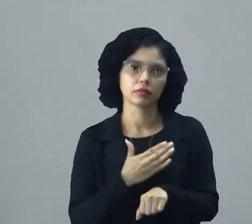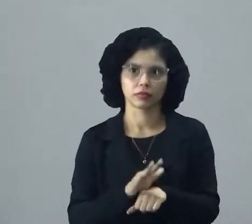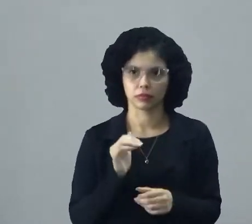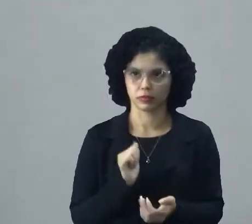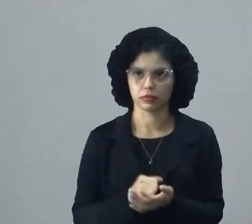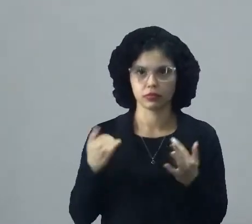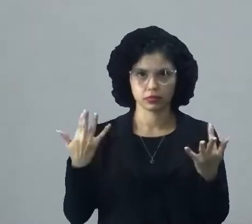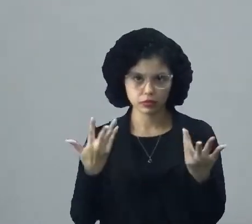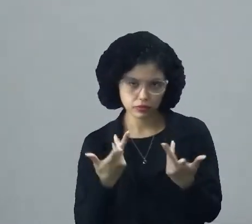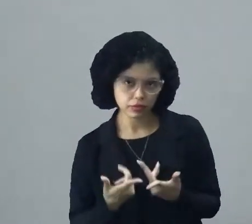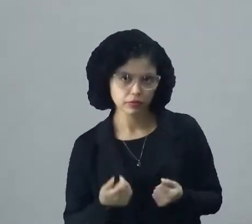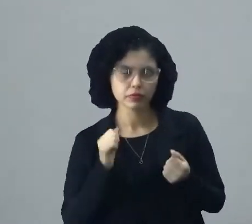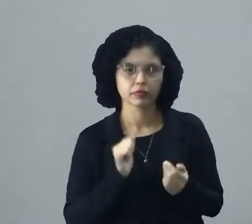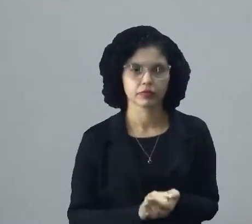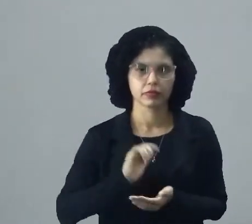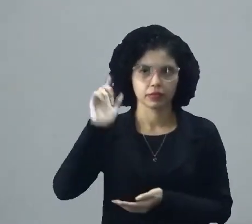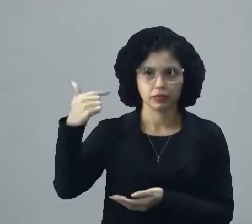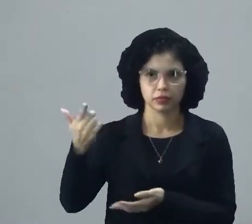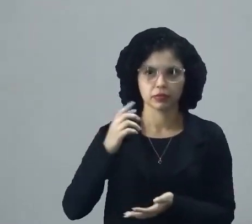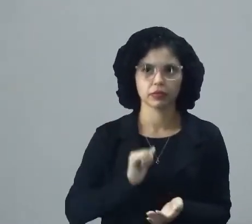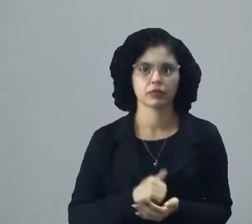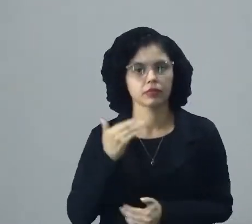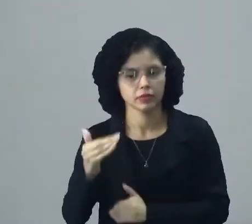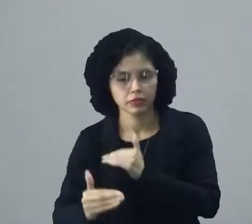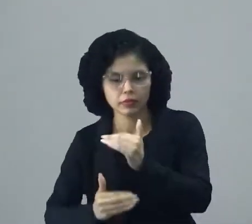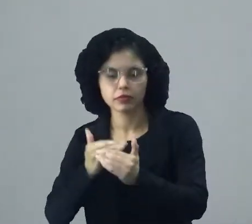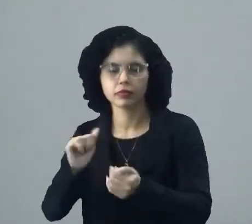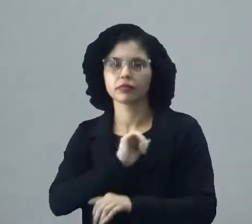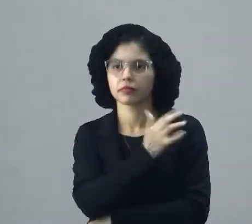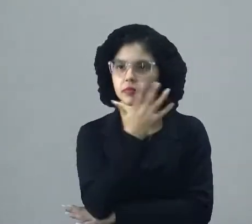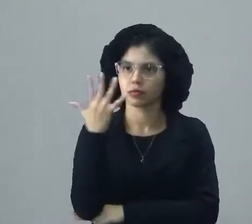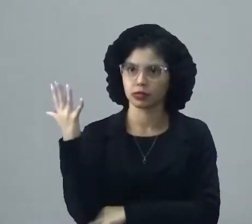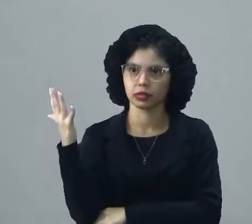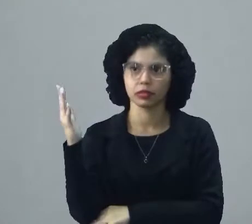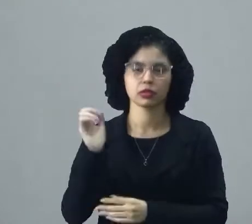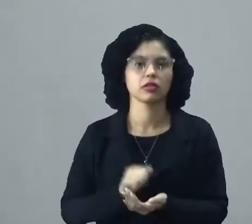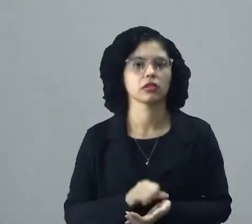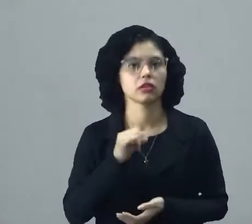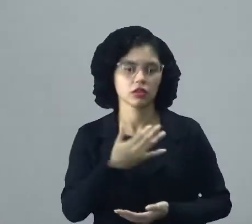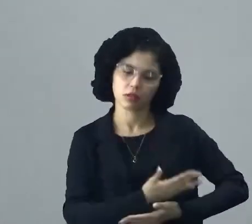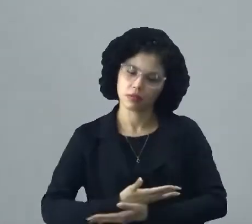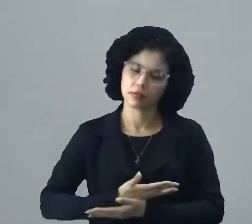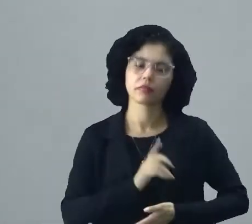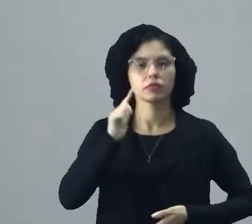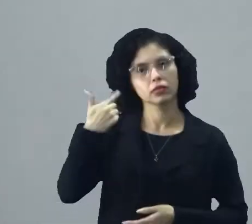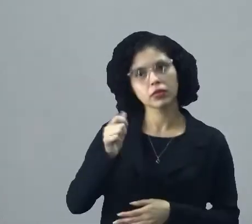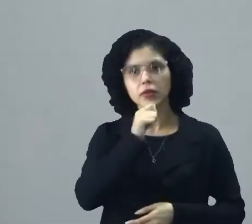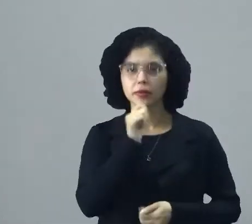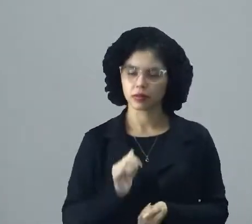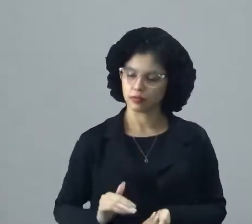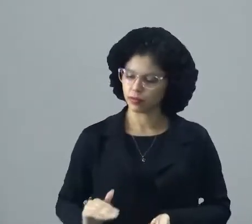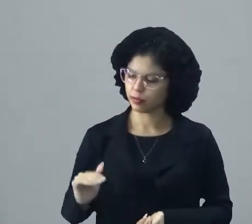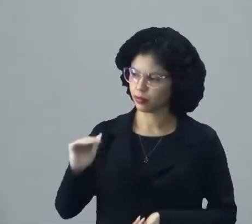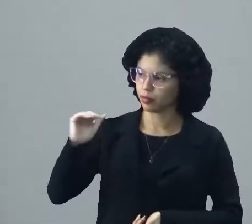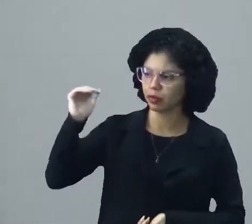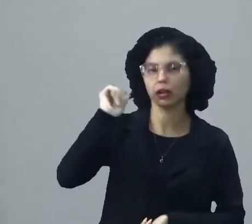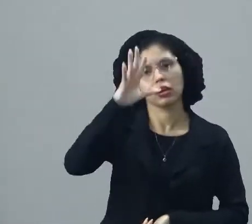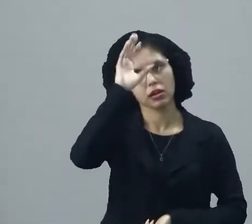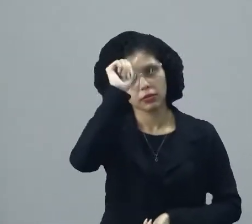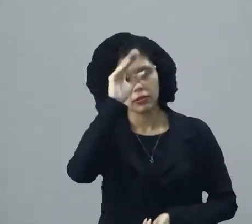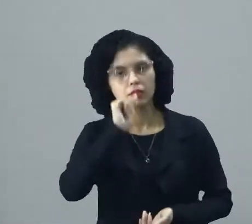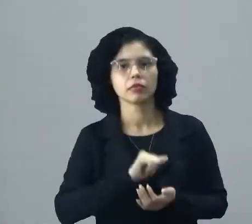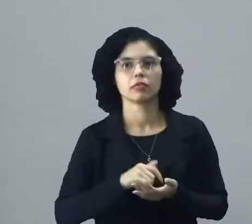As habilidades motoras vão ser vai ser o desenvolvimento natural. Então, tipo, eu sou bebezinho, fui lá, fui crescendo, fui aprendendo